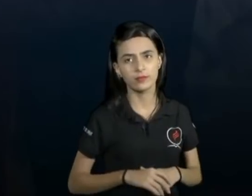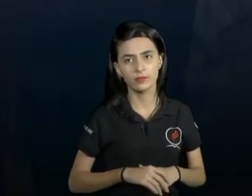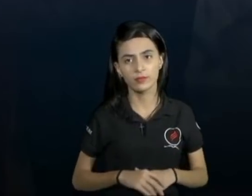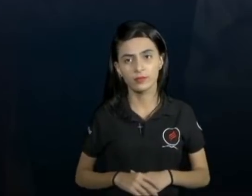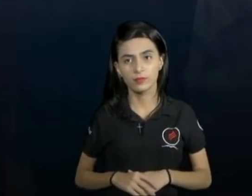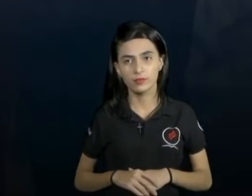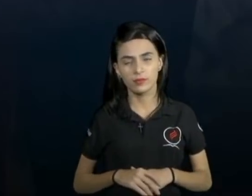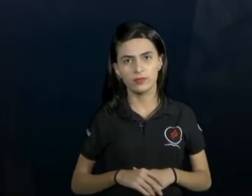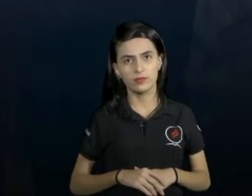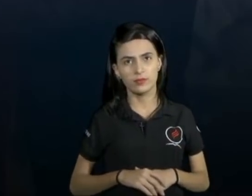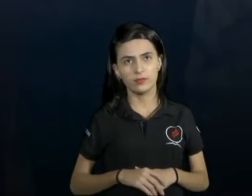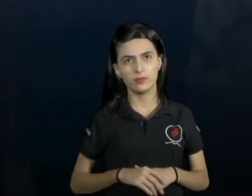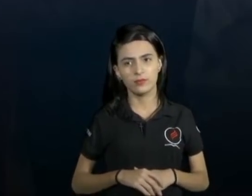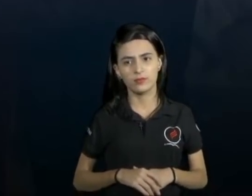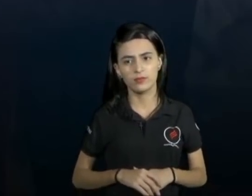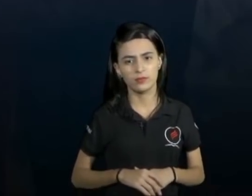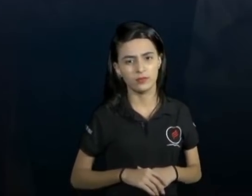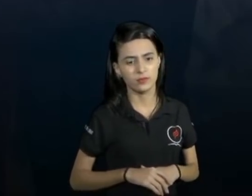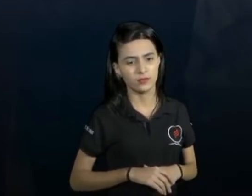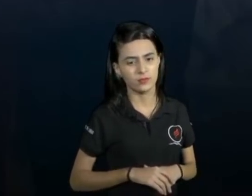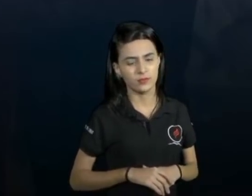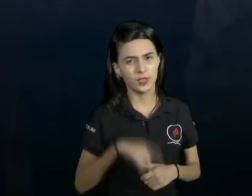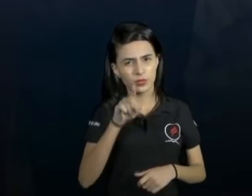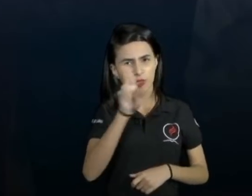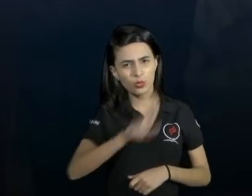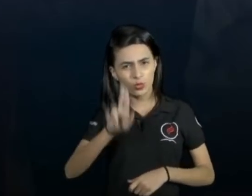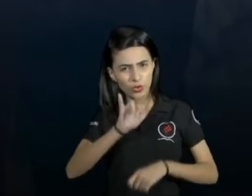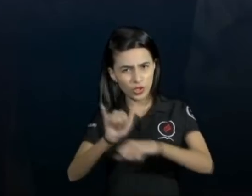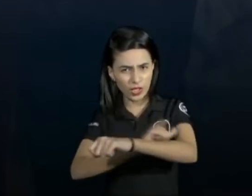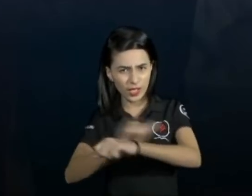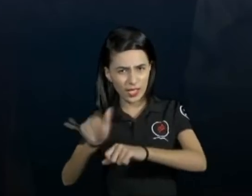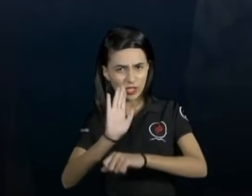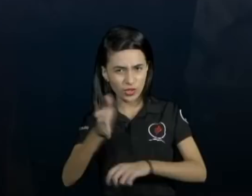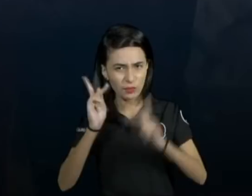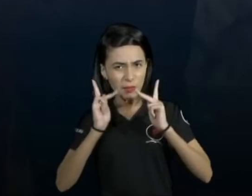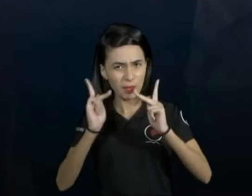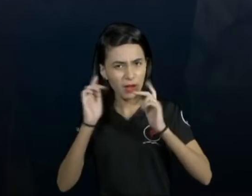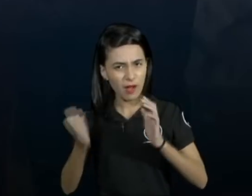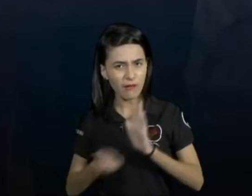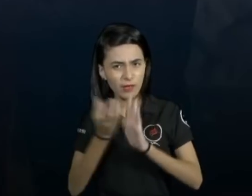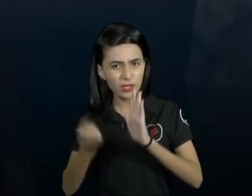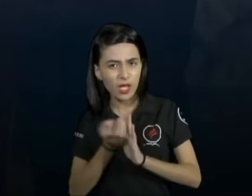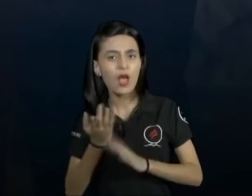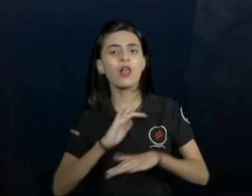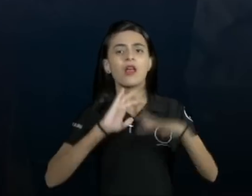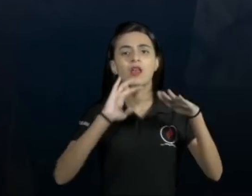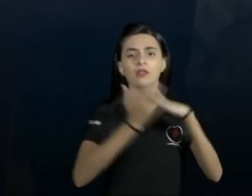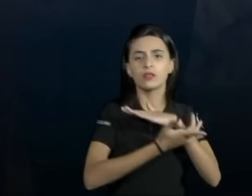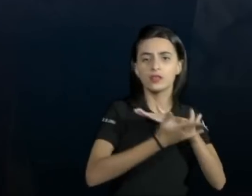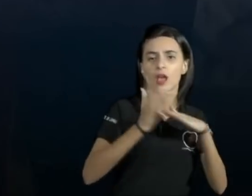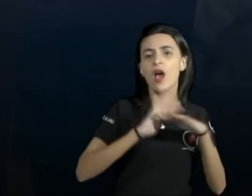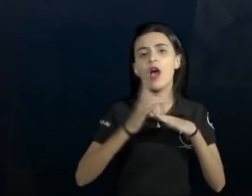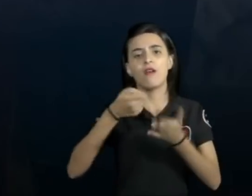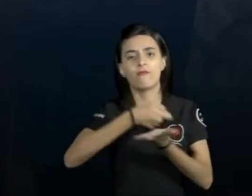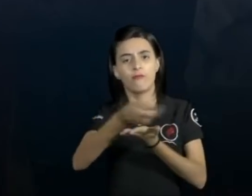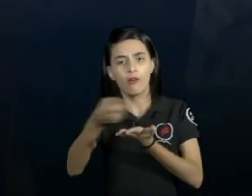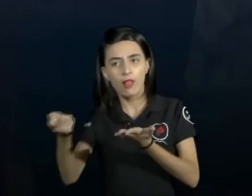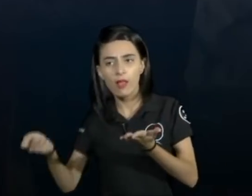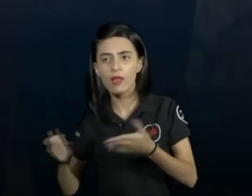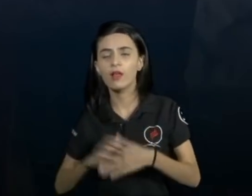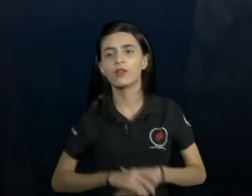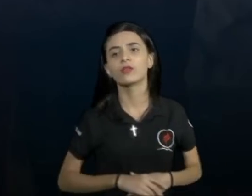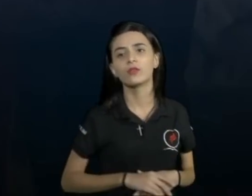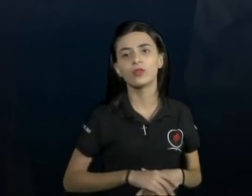se você já usou alguma estratégia para pregar o Evangelho redes sociais folhetos